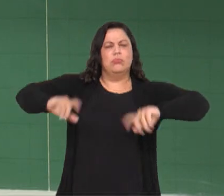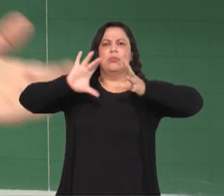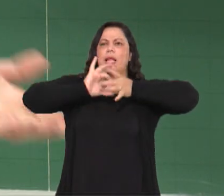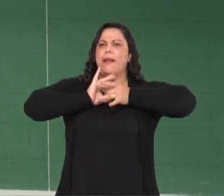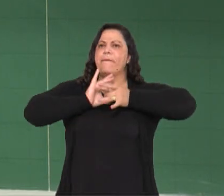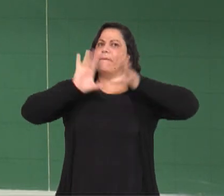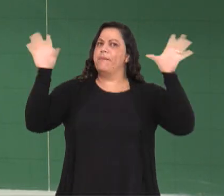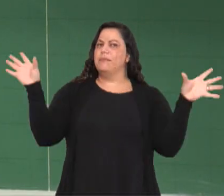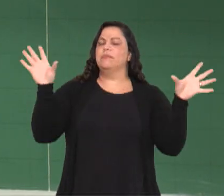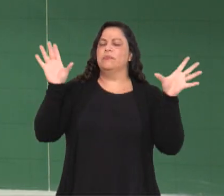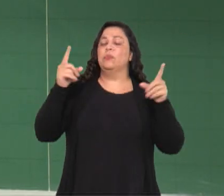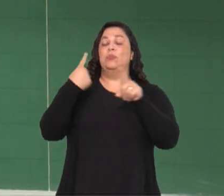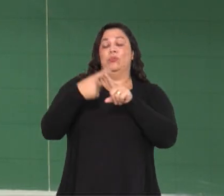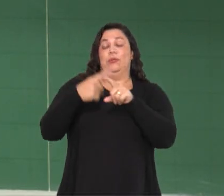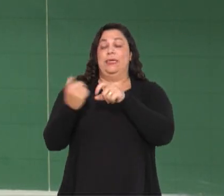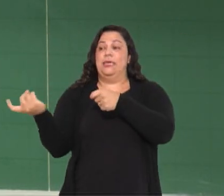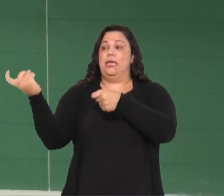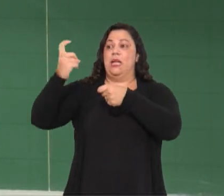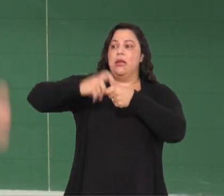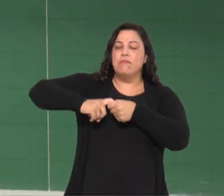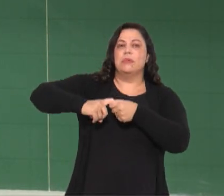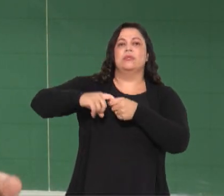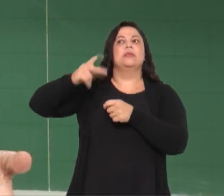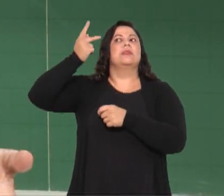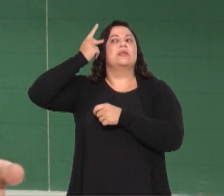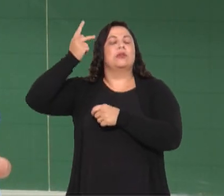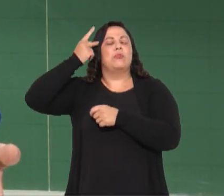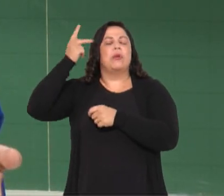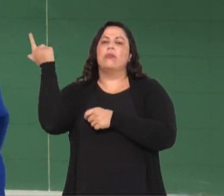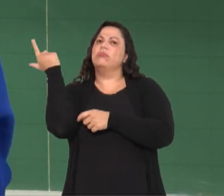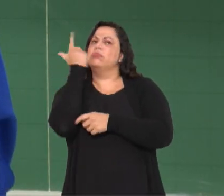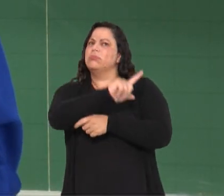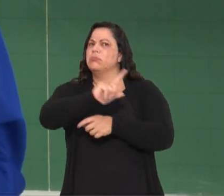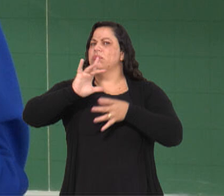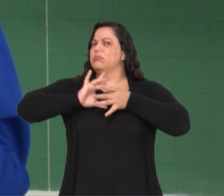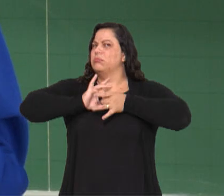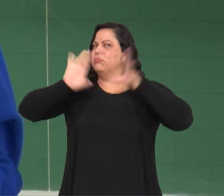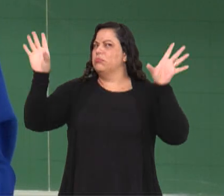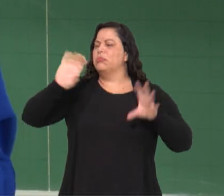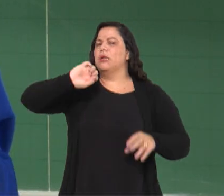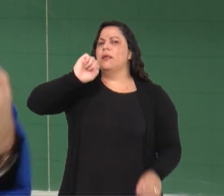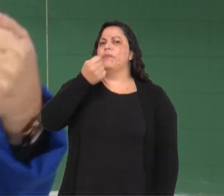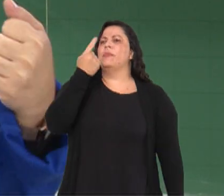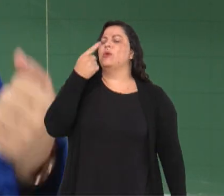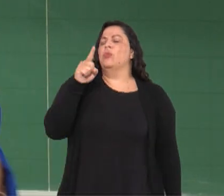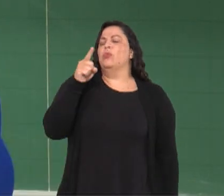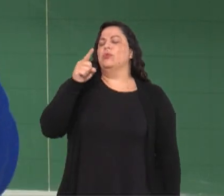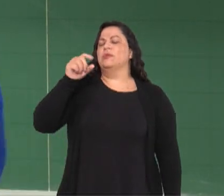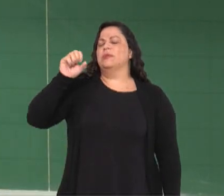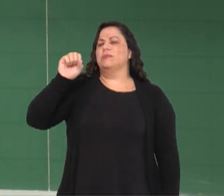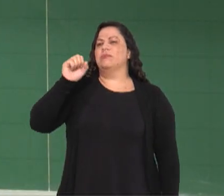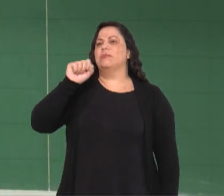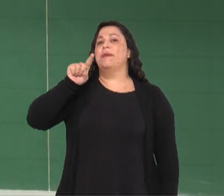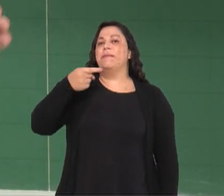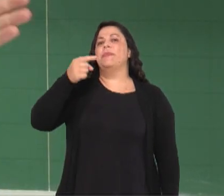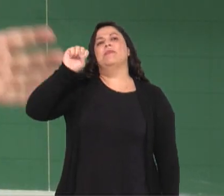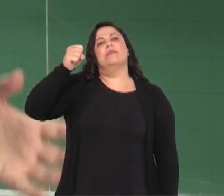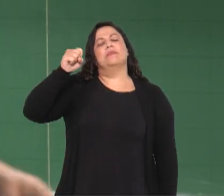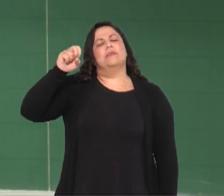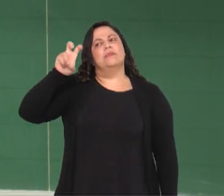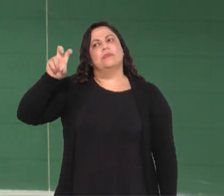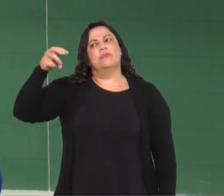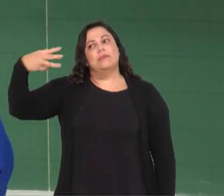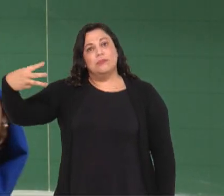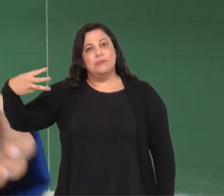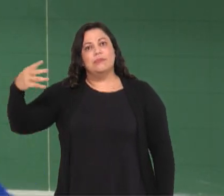O Paraná até então pertencia a São Paulo e aí então ele conseguiu a sua independência em 1853. E aí nós tivemos também a